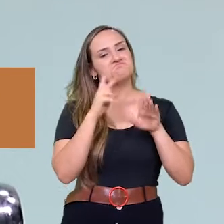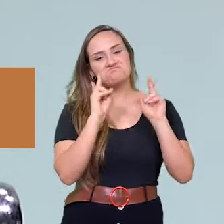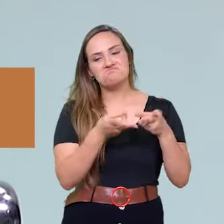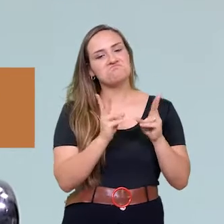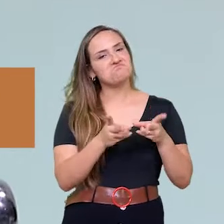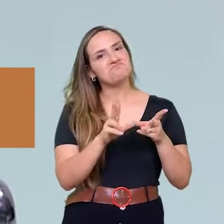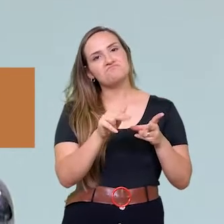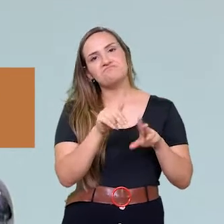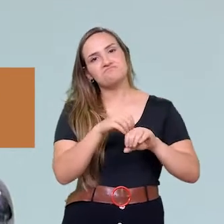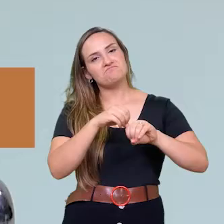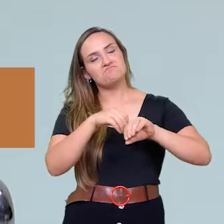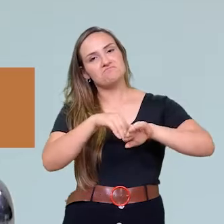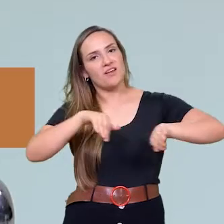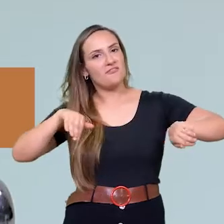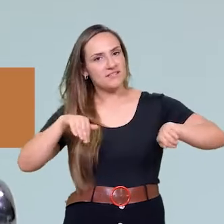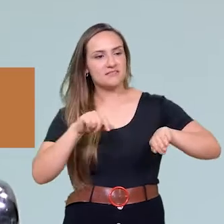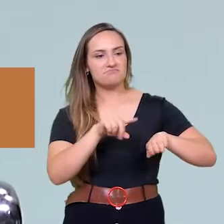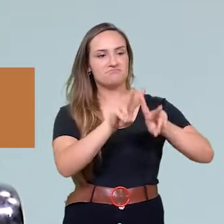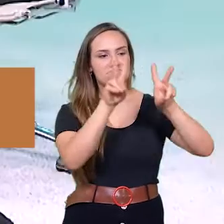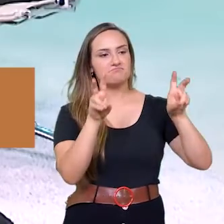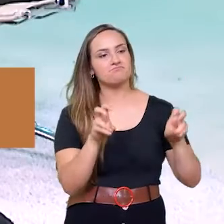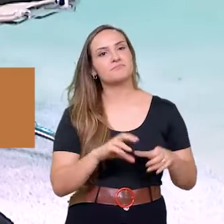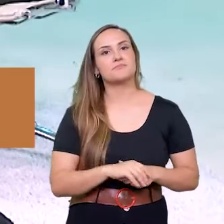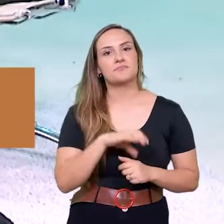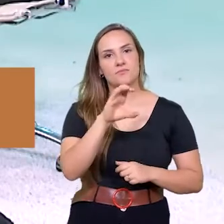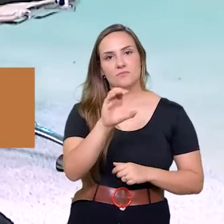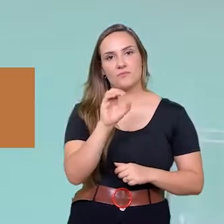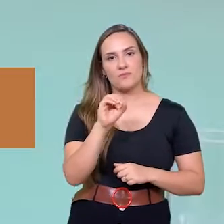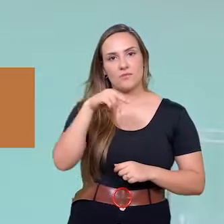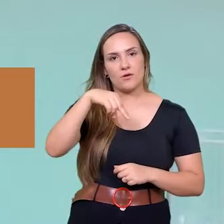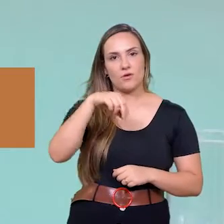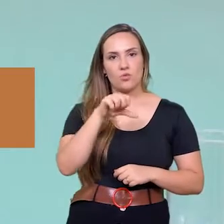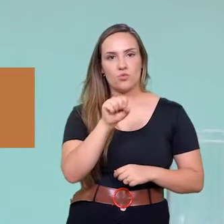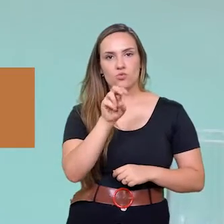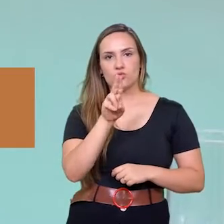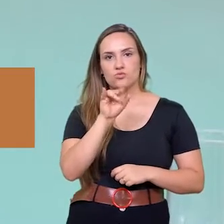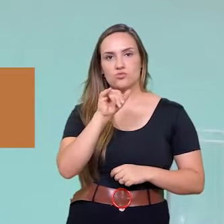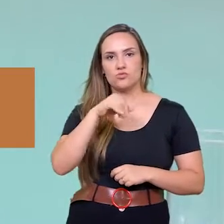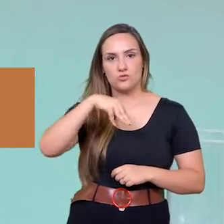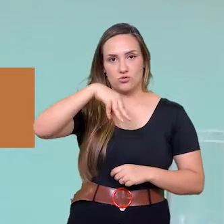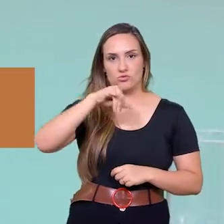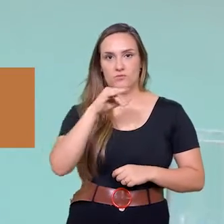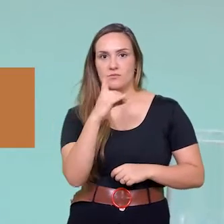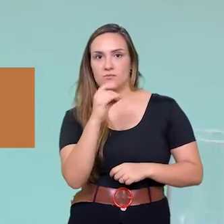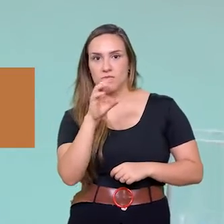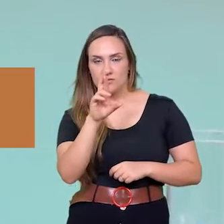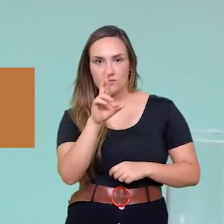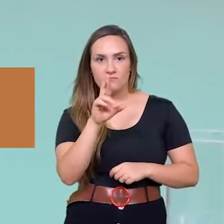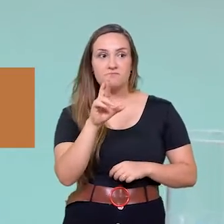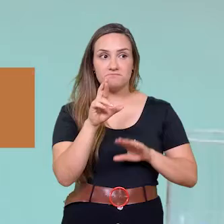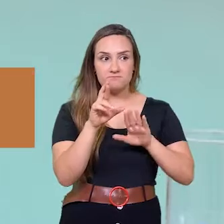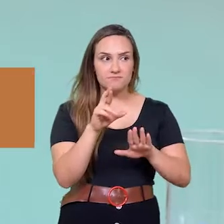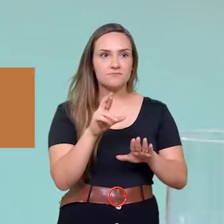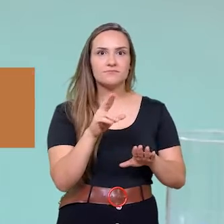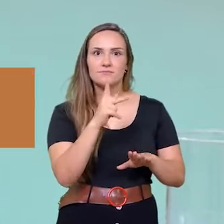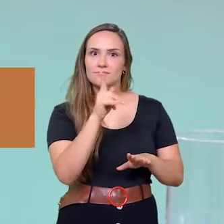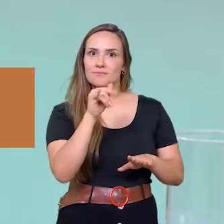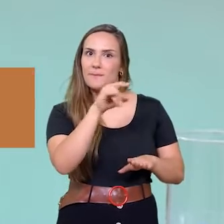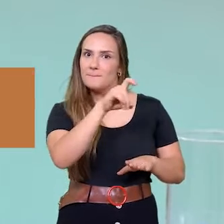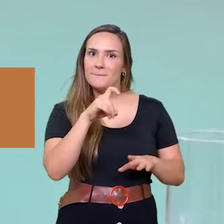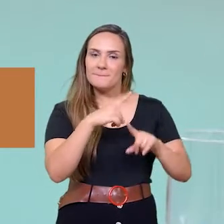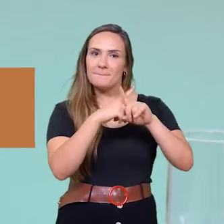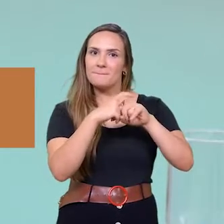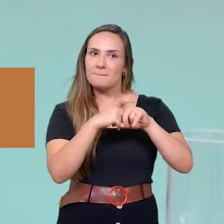nunca mais me afastei dessa matéria. Já nessa área, então, do consumidor, o uso do Pix facilitou a vida